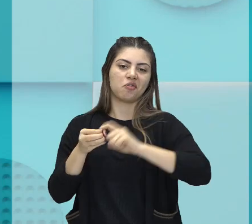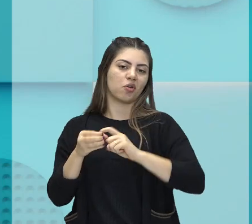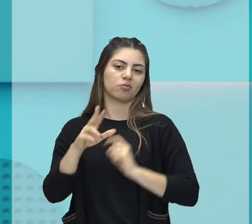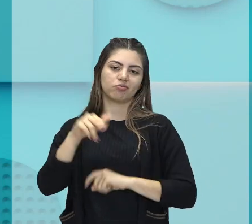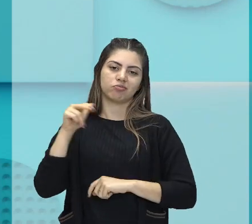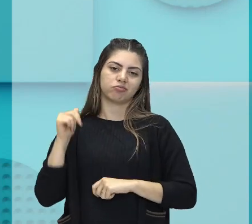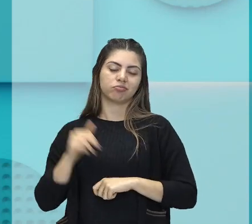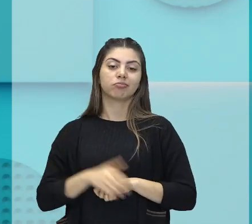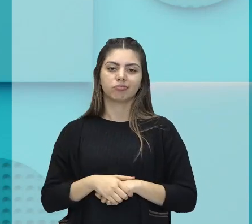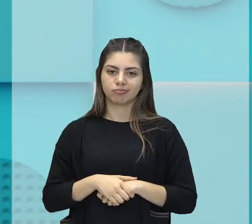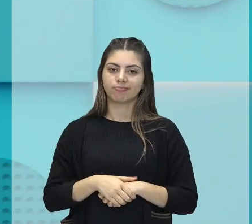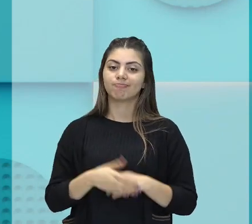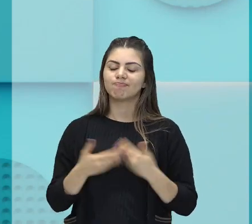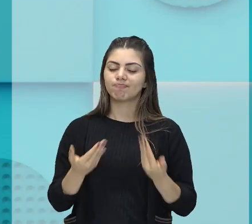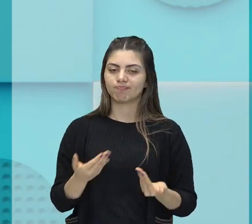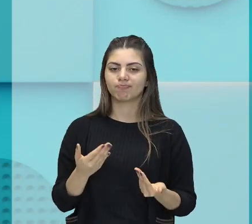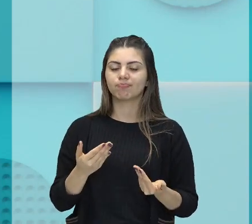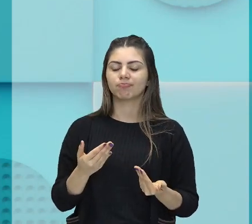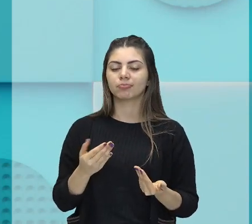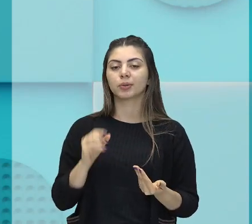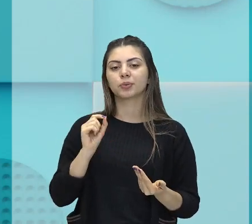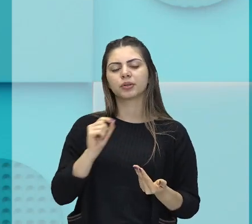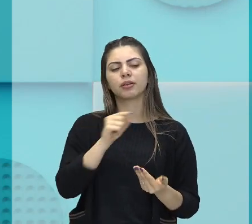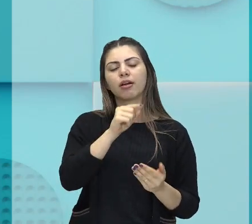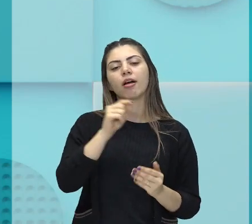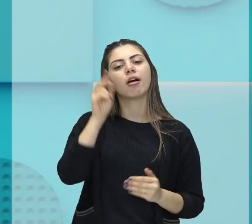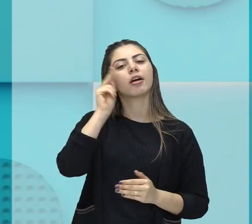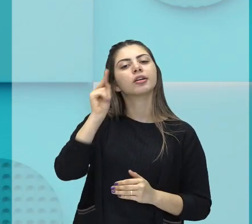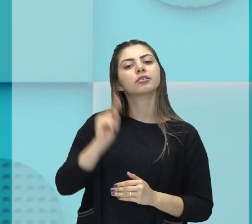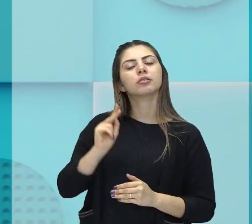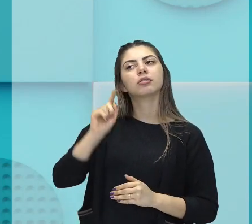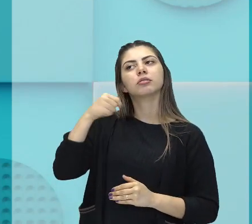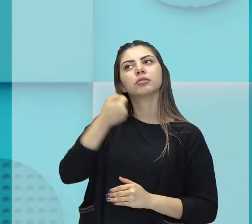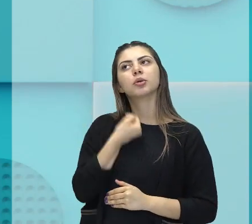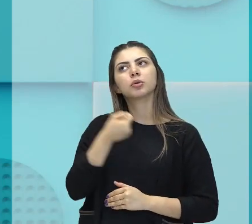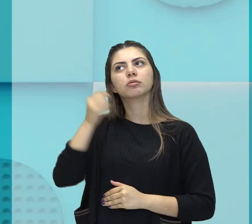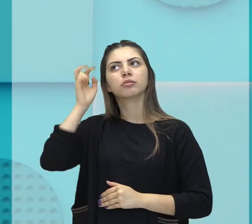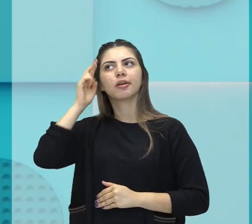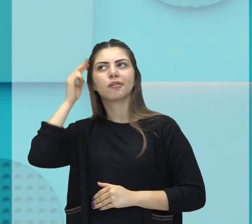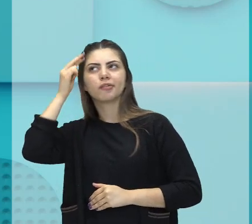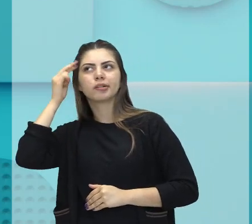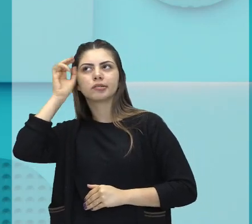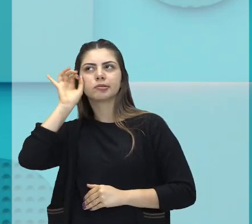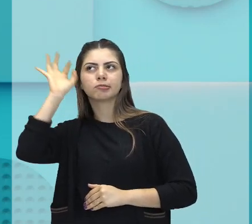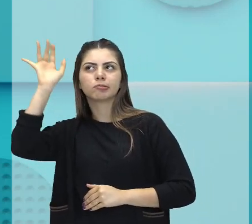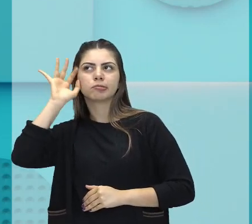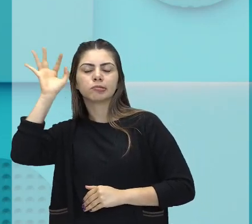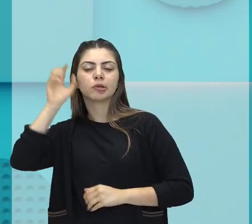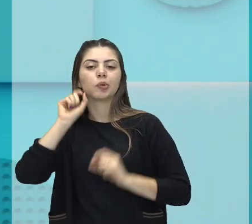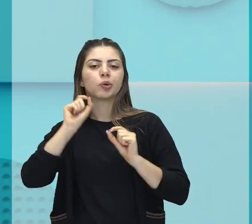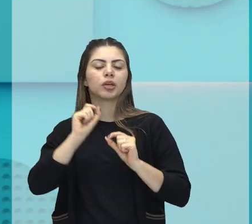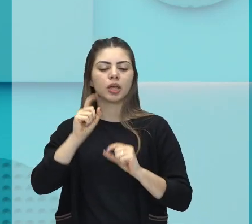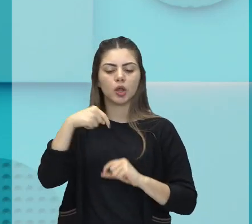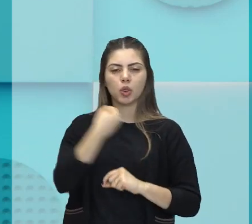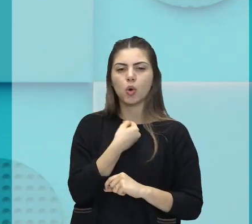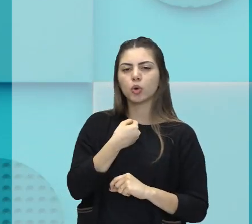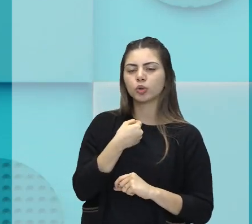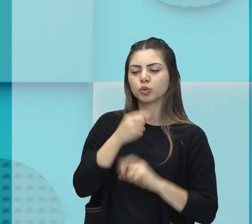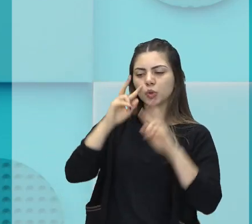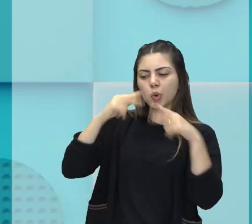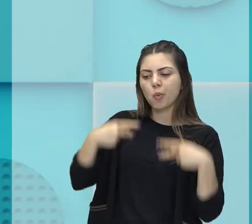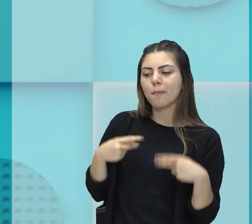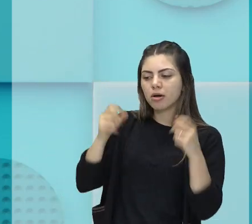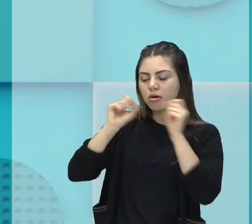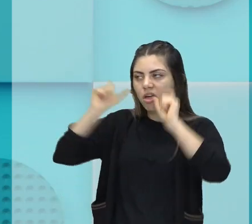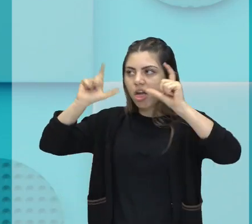mais voltando. Com isso, essa história faz o leitor refletir que a ganância humana e a